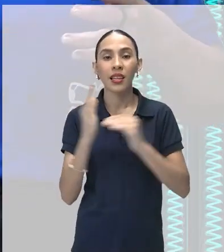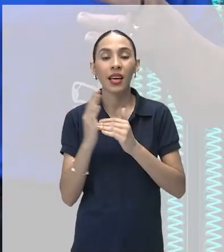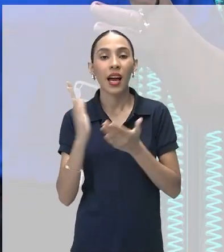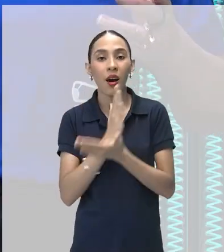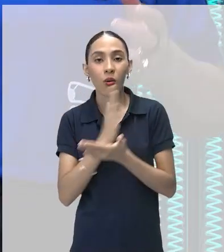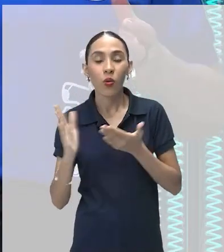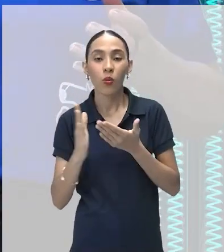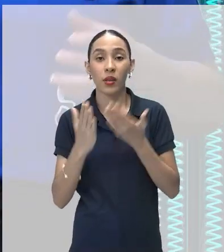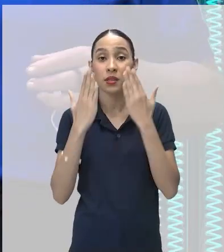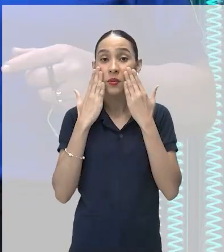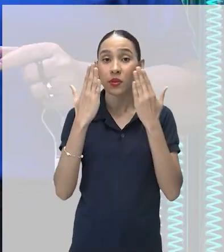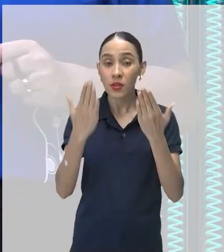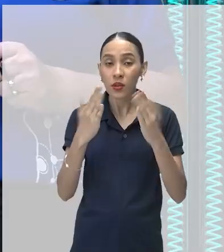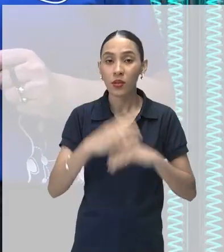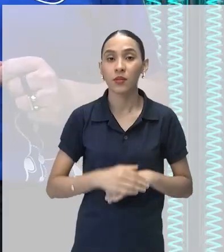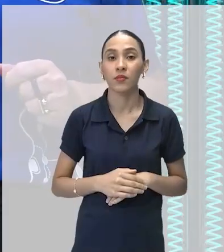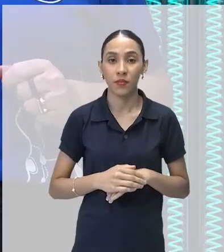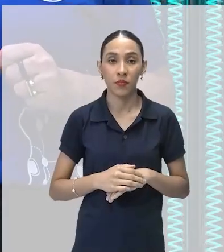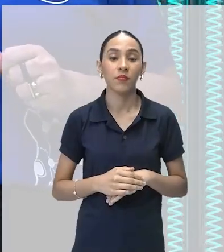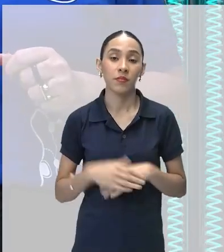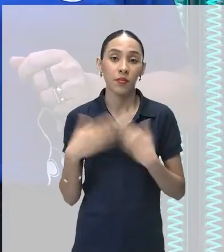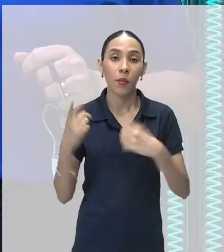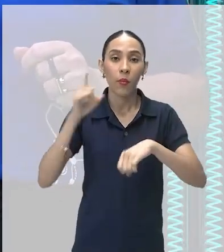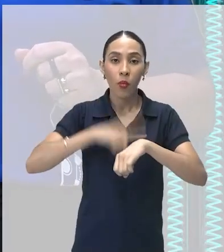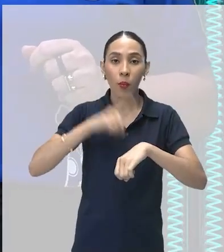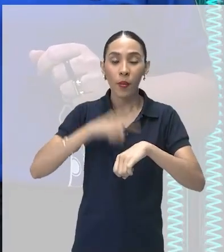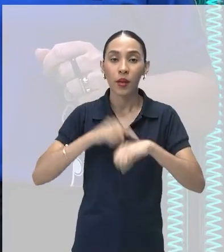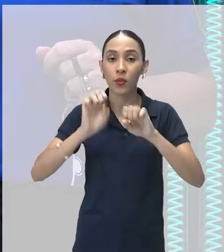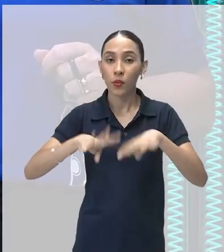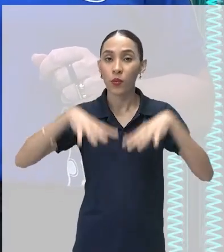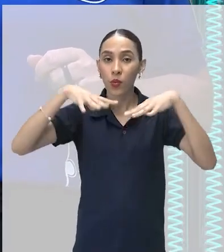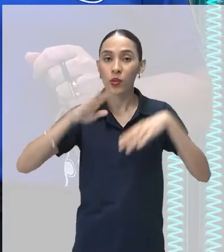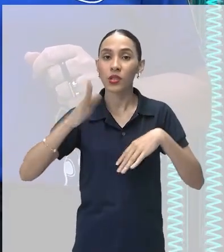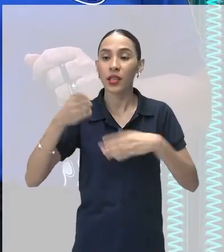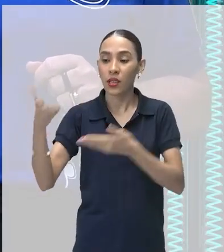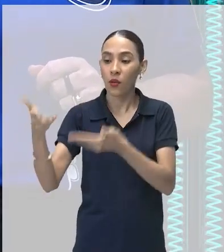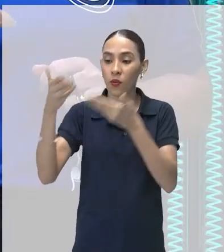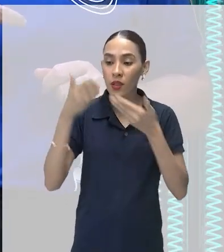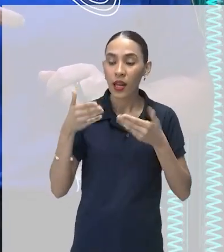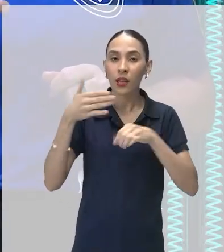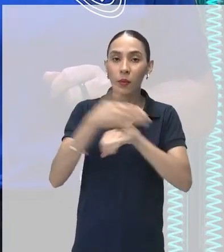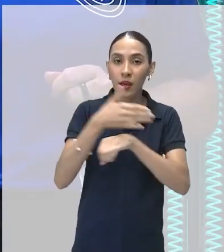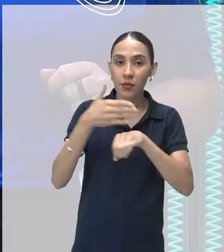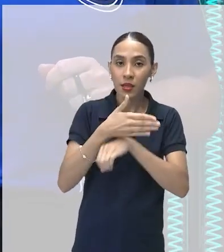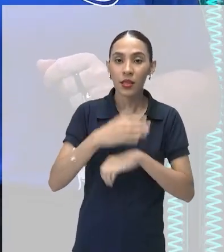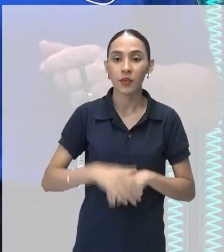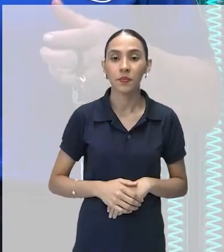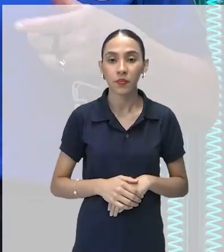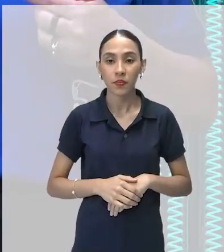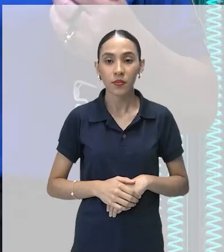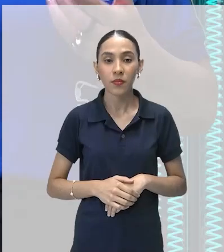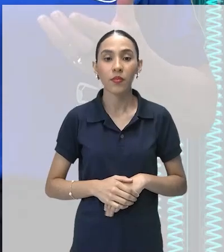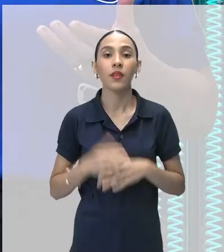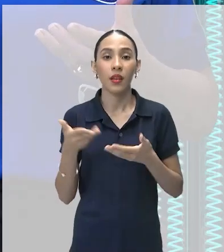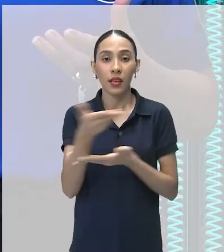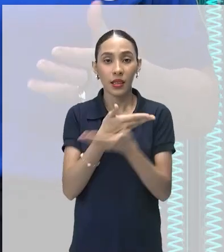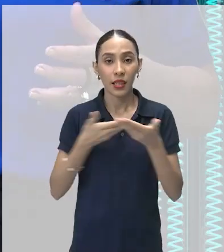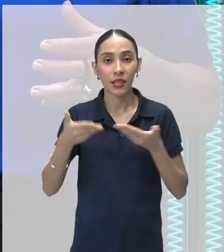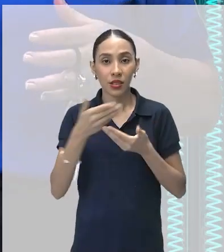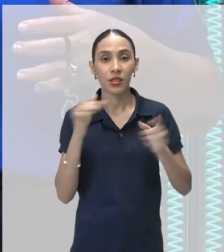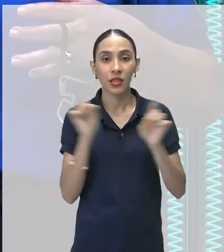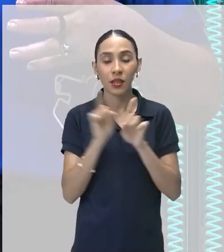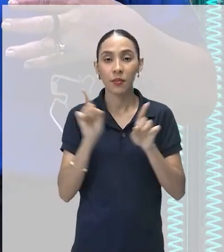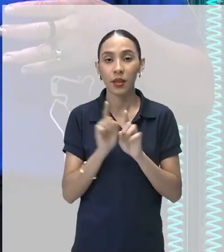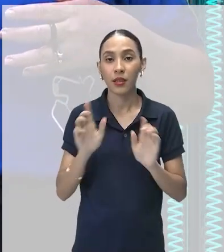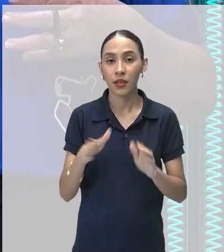algumas exposições, aonde nesse momento o público já é convidado a participar, a interagir,